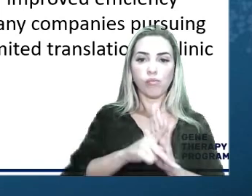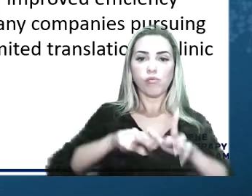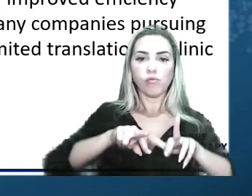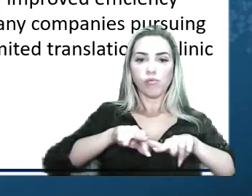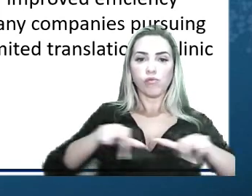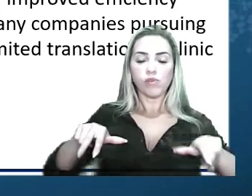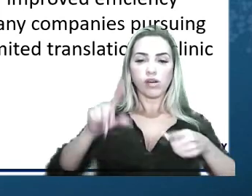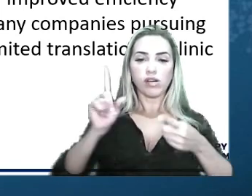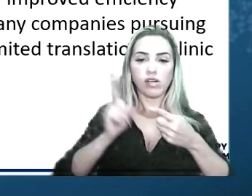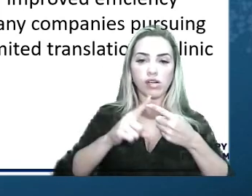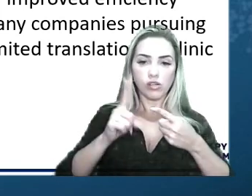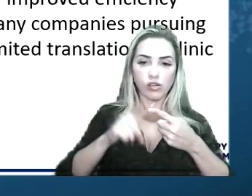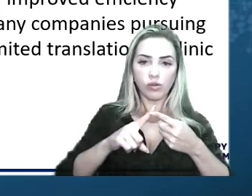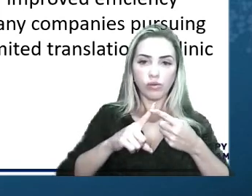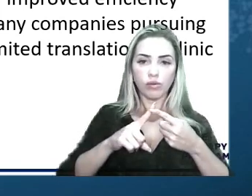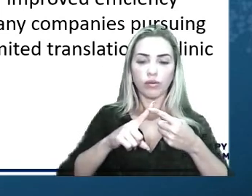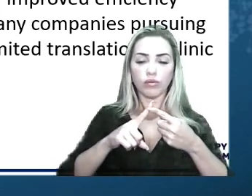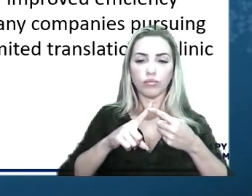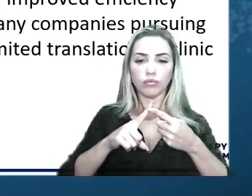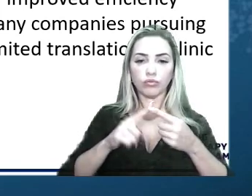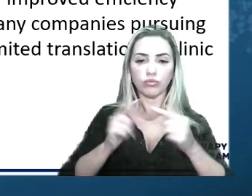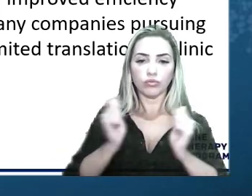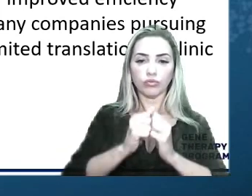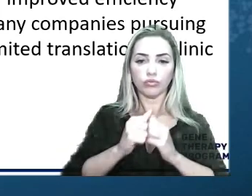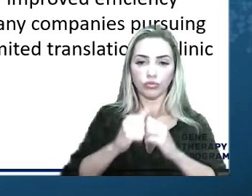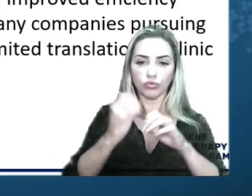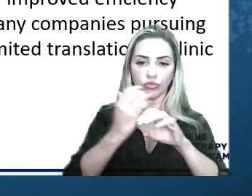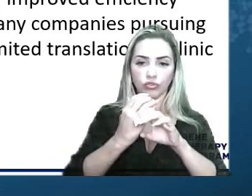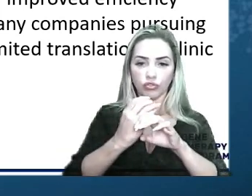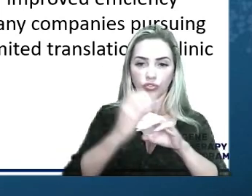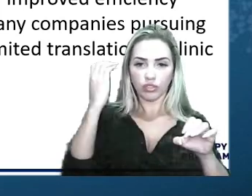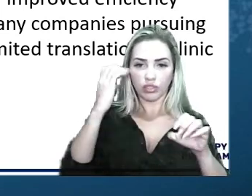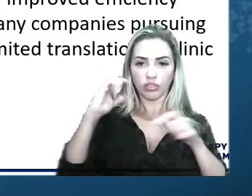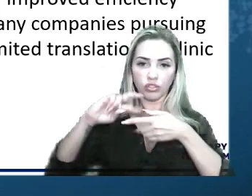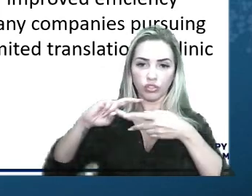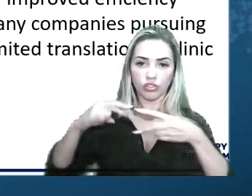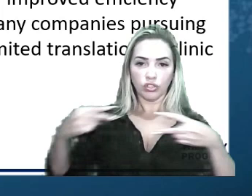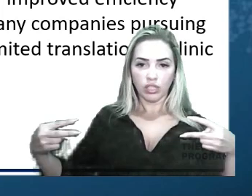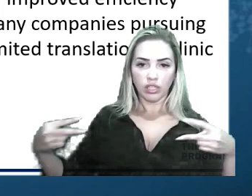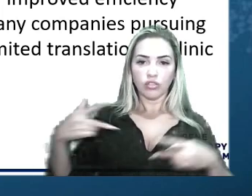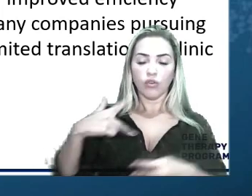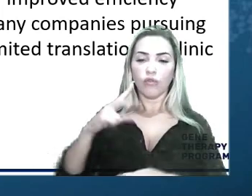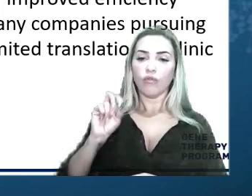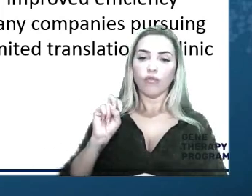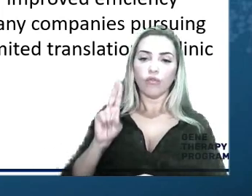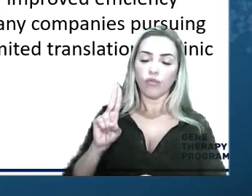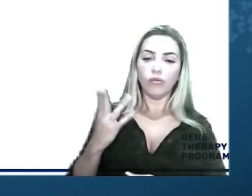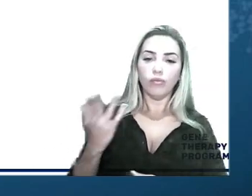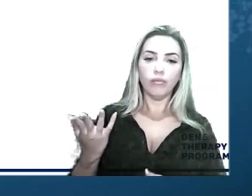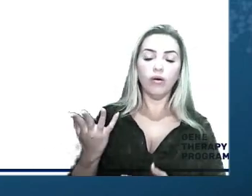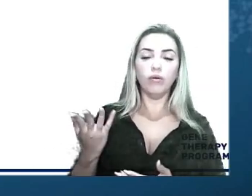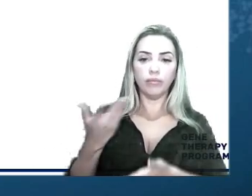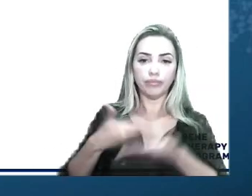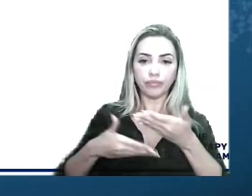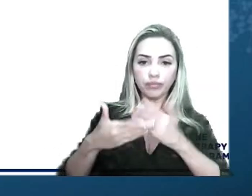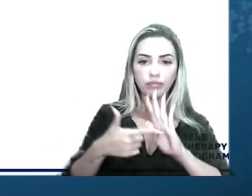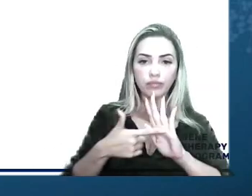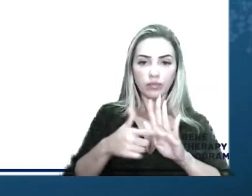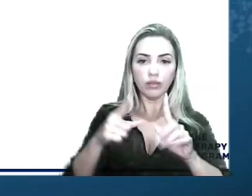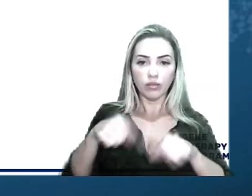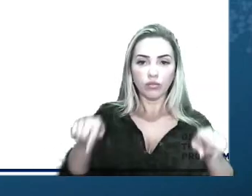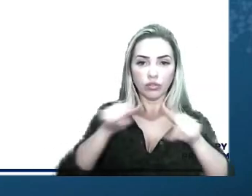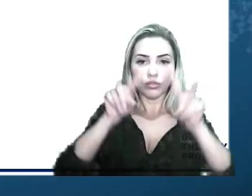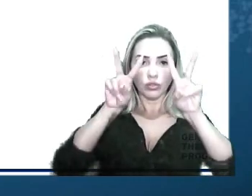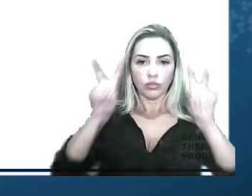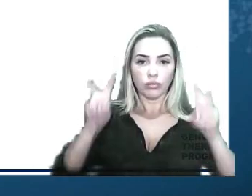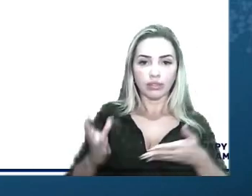versões com engenharia genética, e eu vou compartilhar com vocês um pouco dos